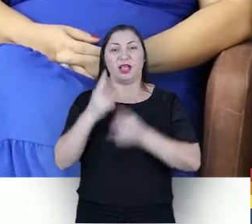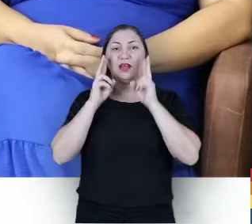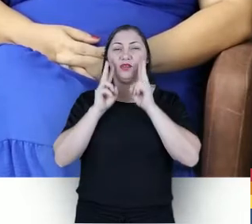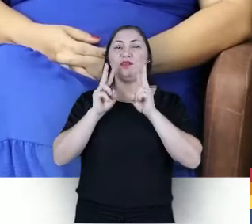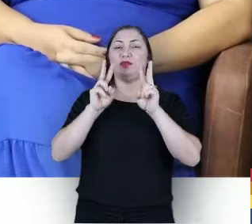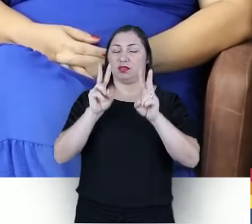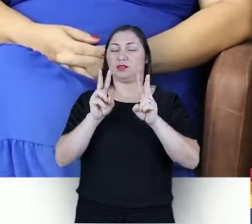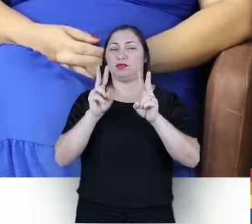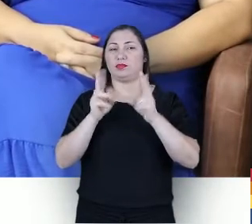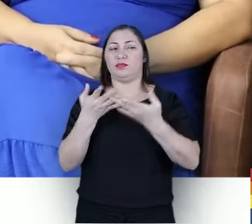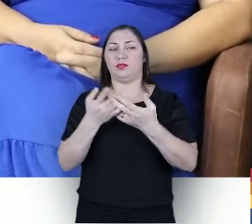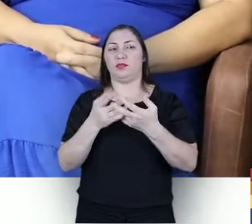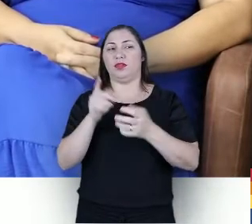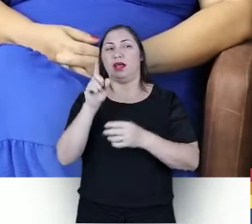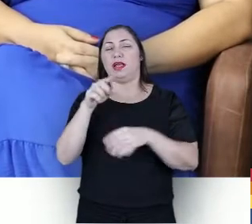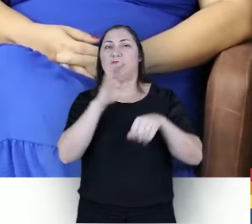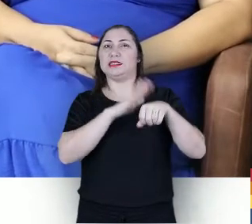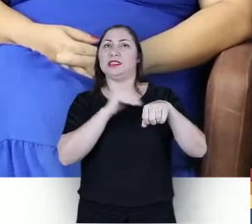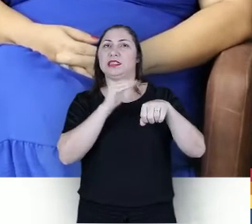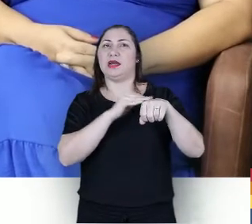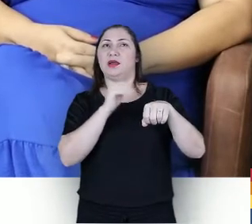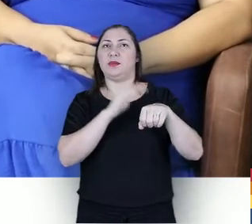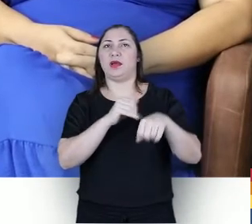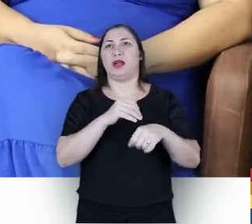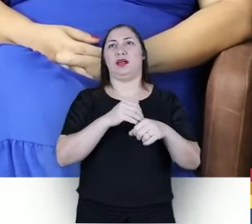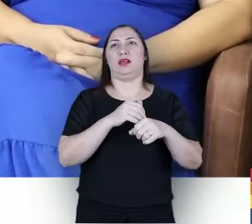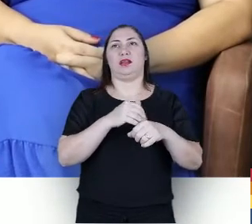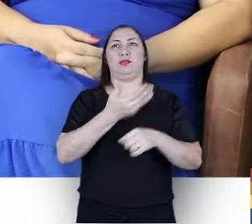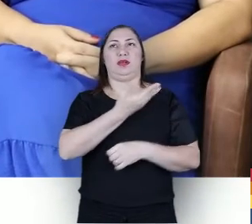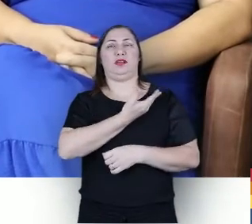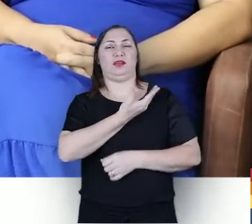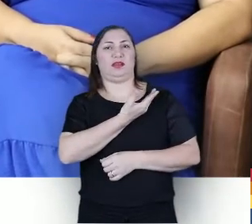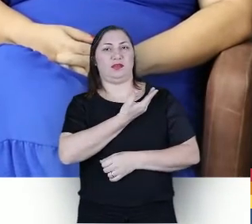o componente curricular arte ganhou até uma certa projeção.